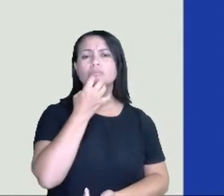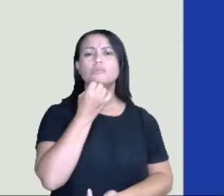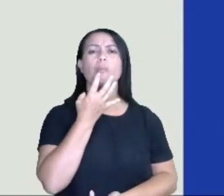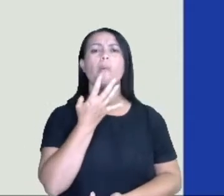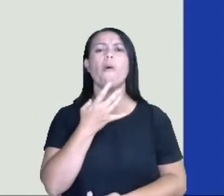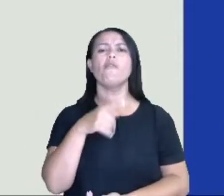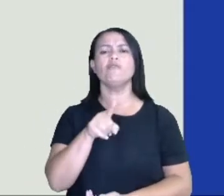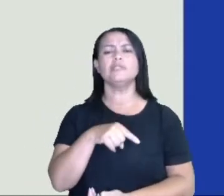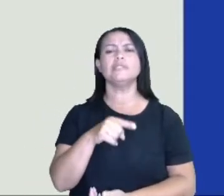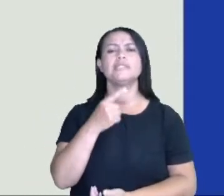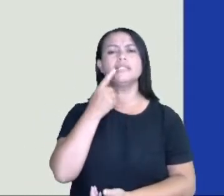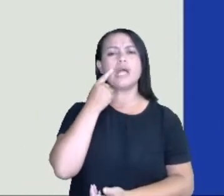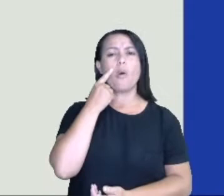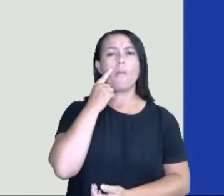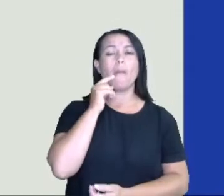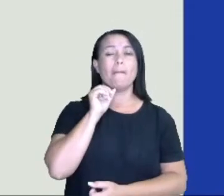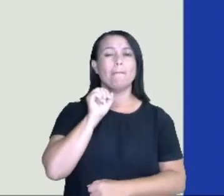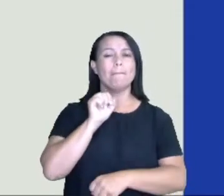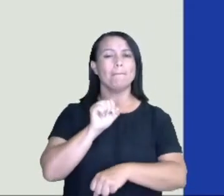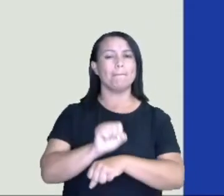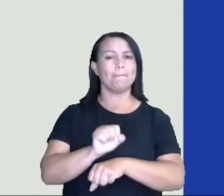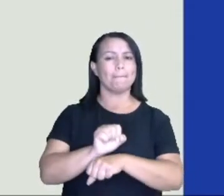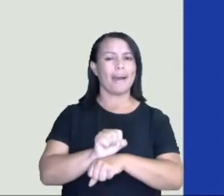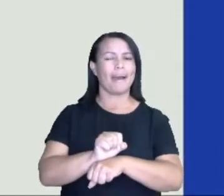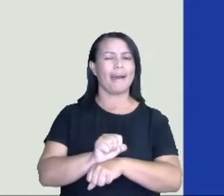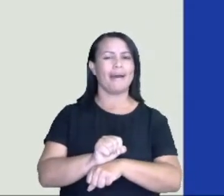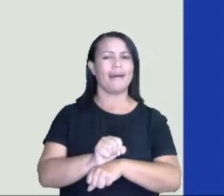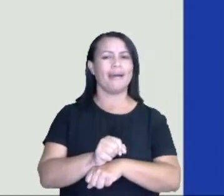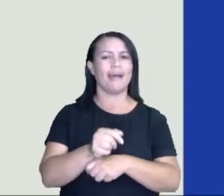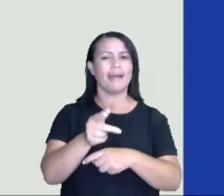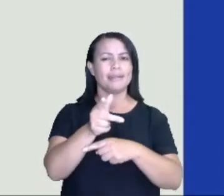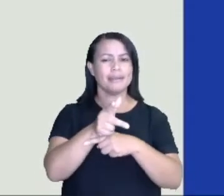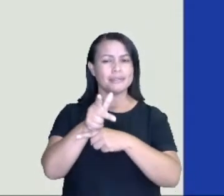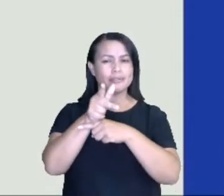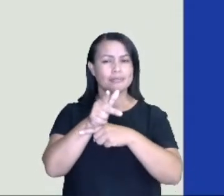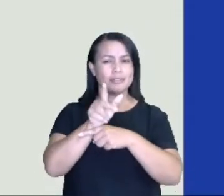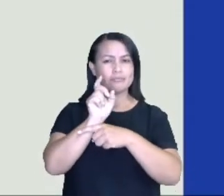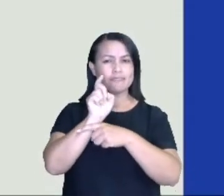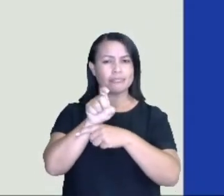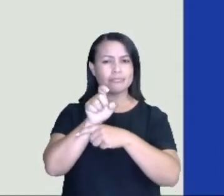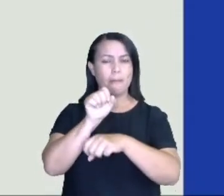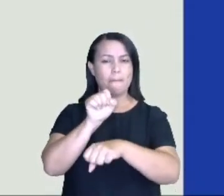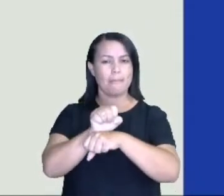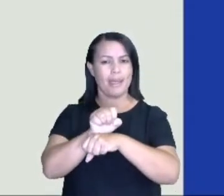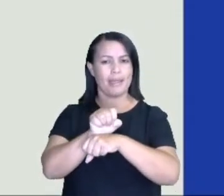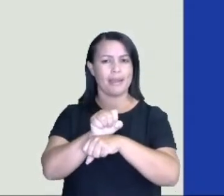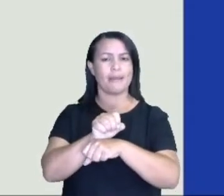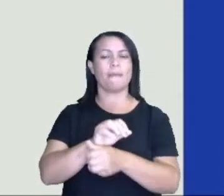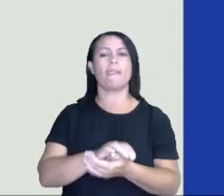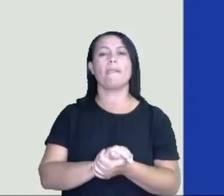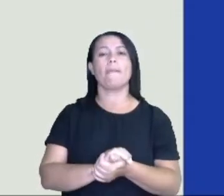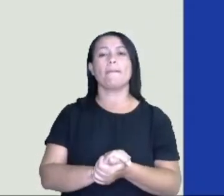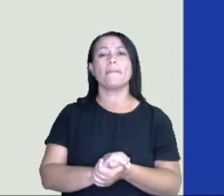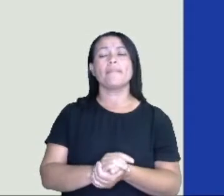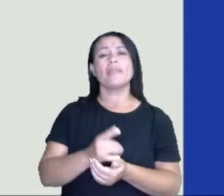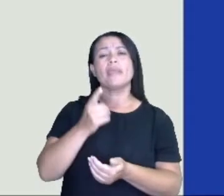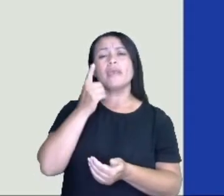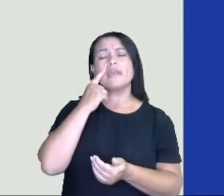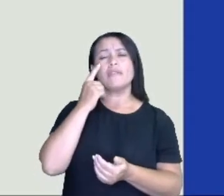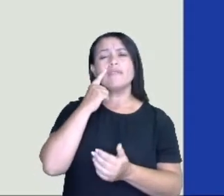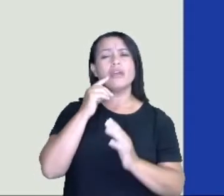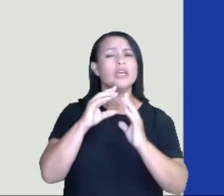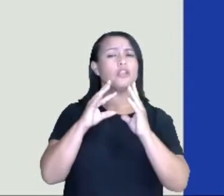bom vocês aí dar uma pausa nesse vídeo agora e ver